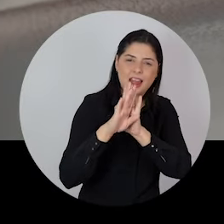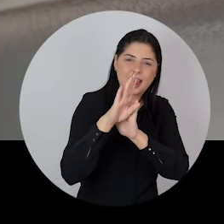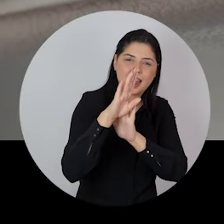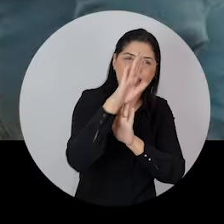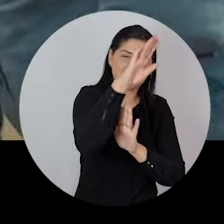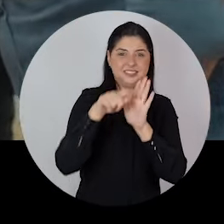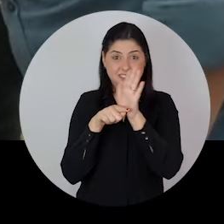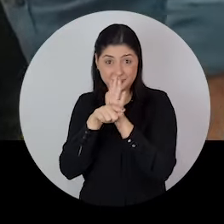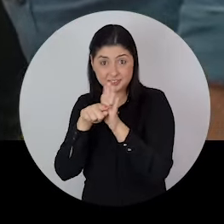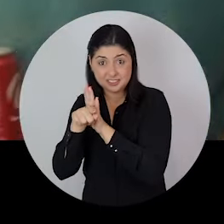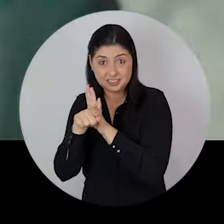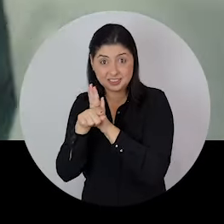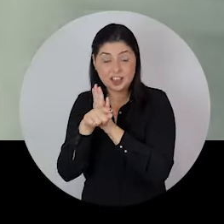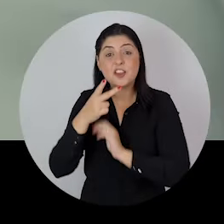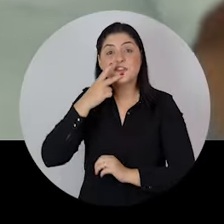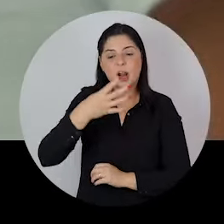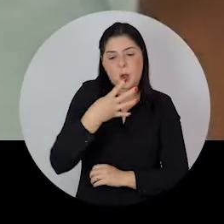Mauro